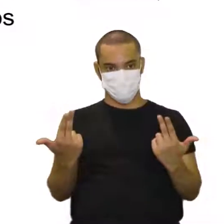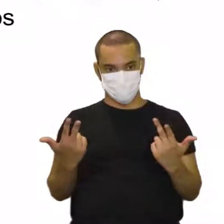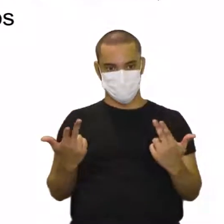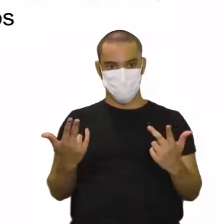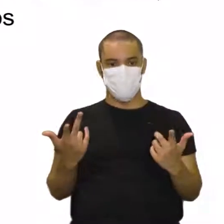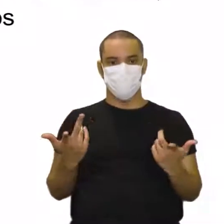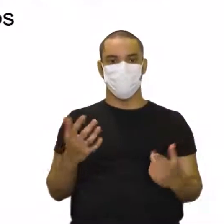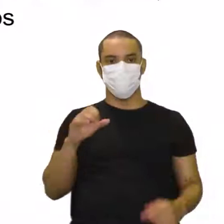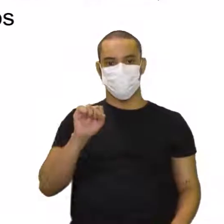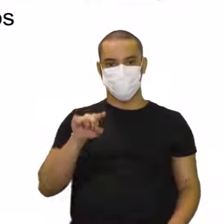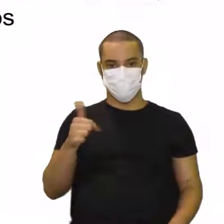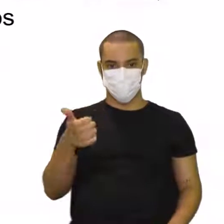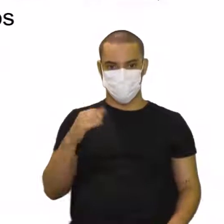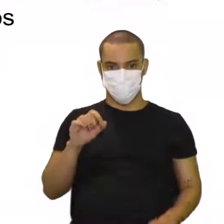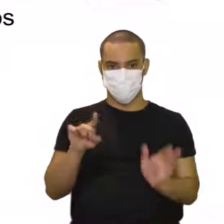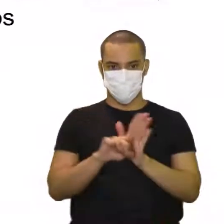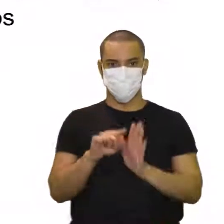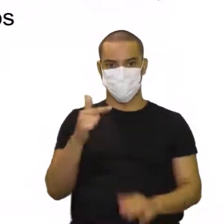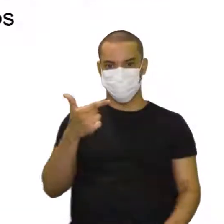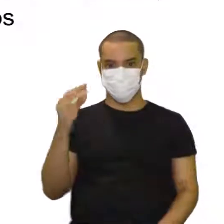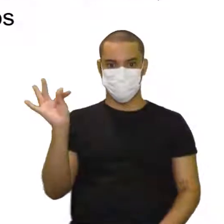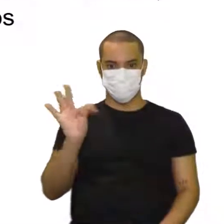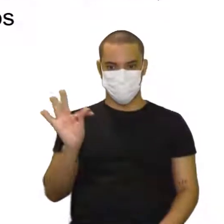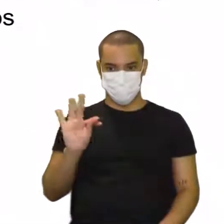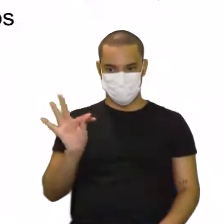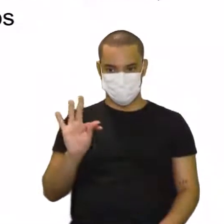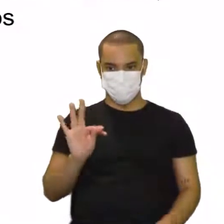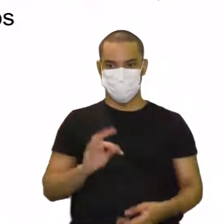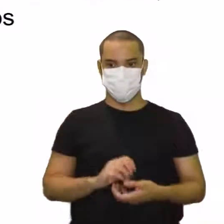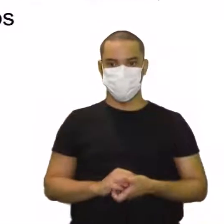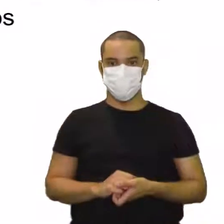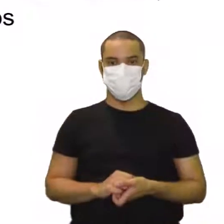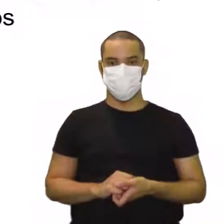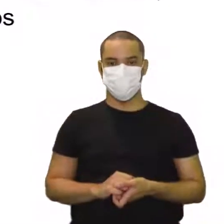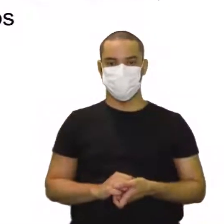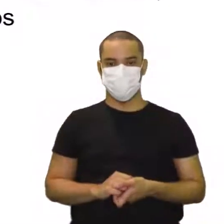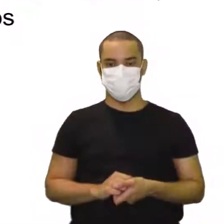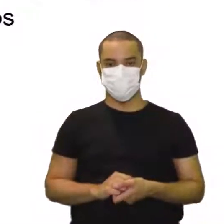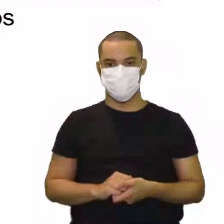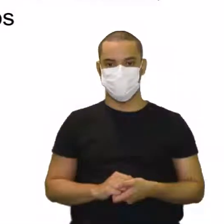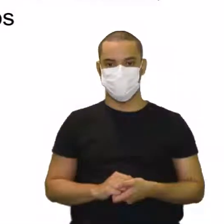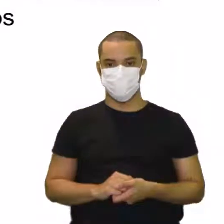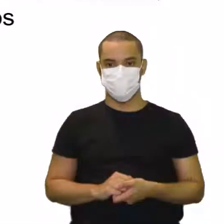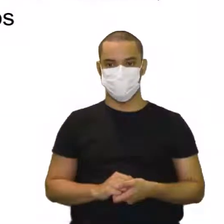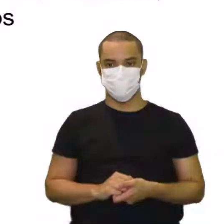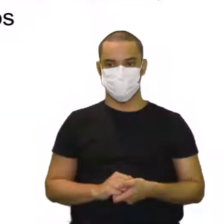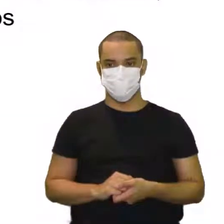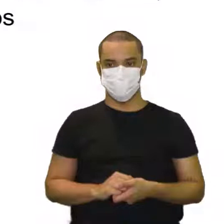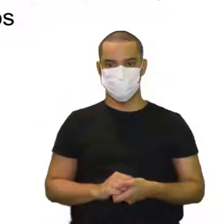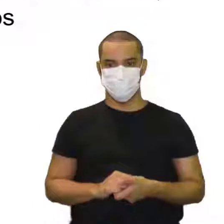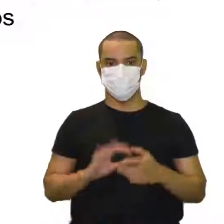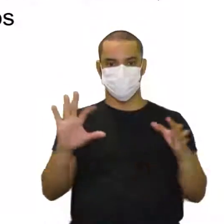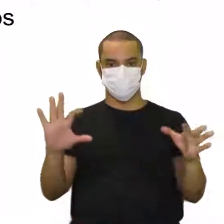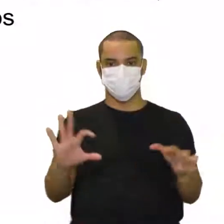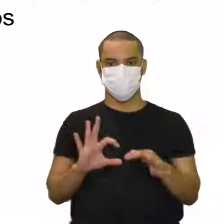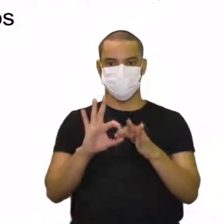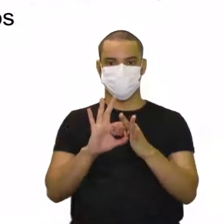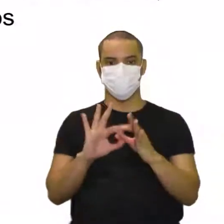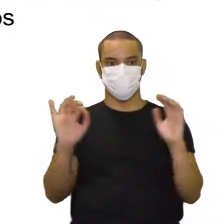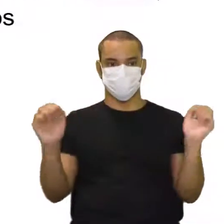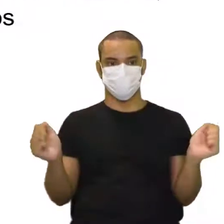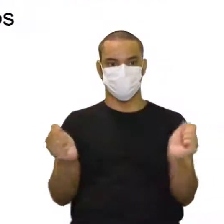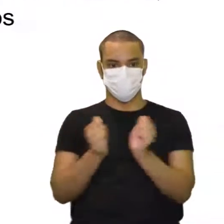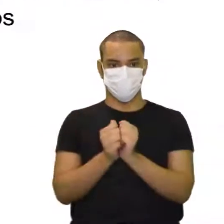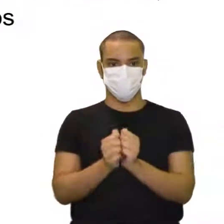intensidade 8 vezes 10 a menos 2 Tesla. Aí, ó. Potência de 10. Ligada a um circuito com